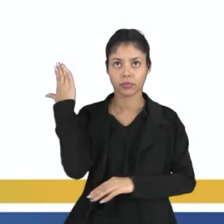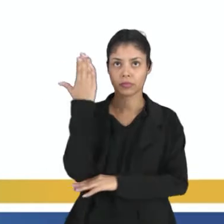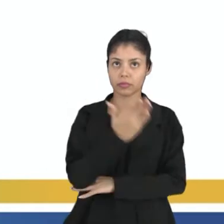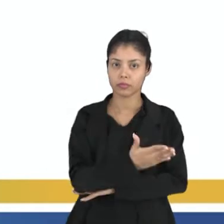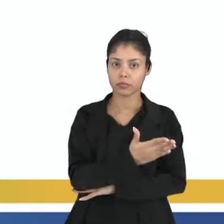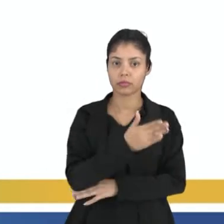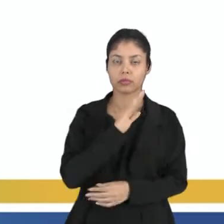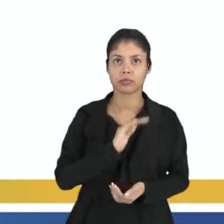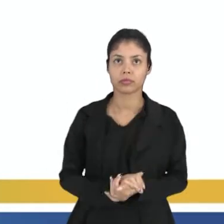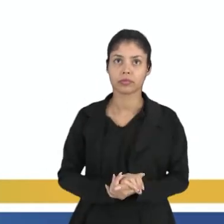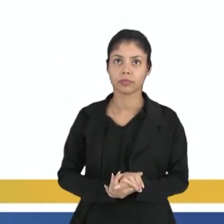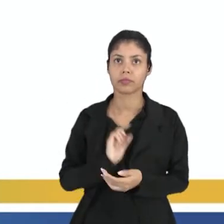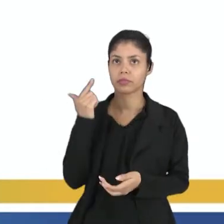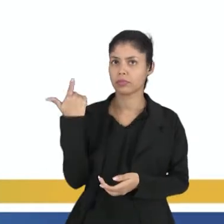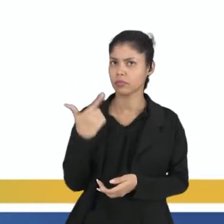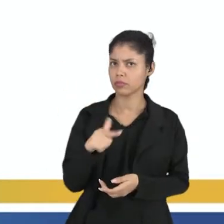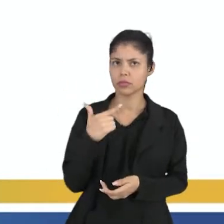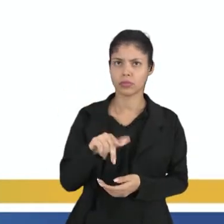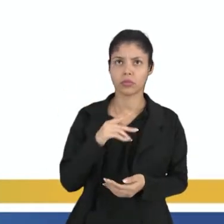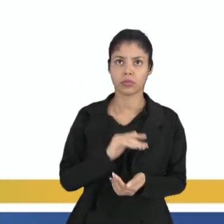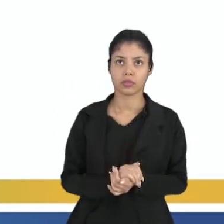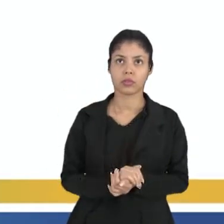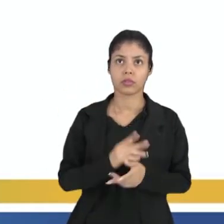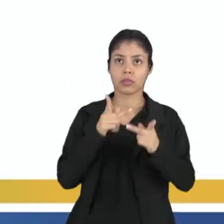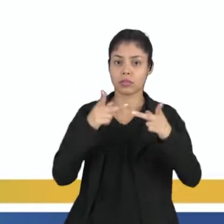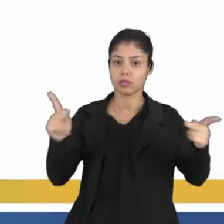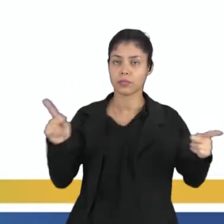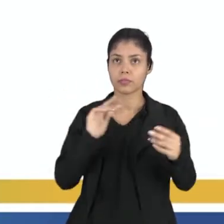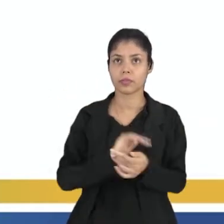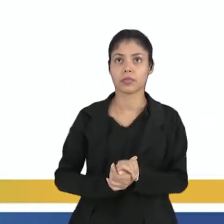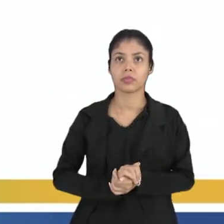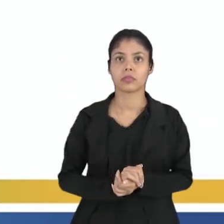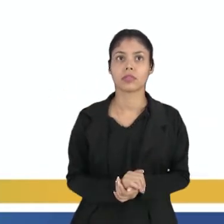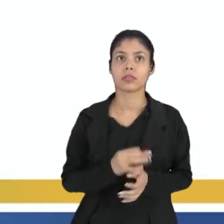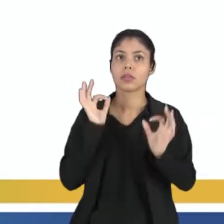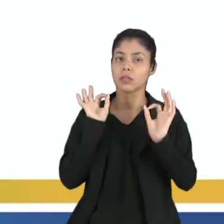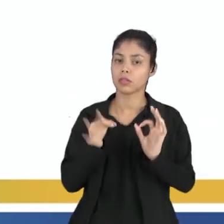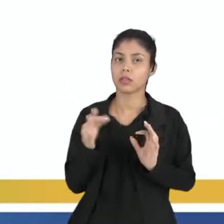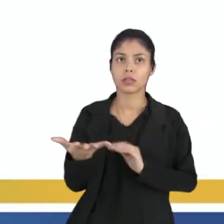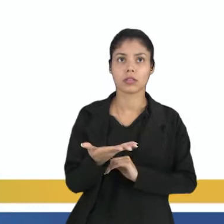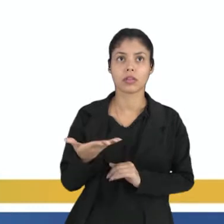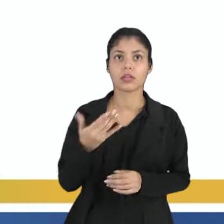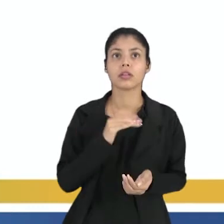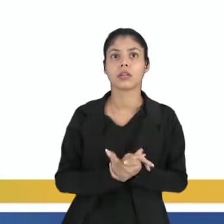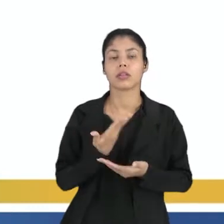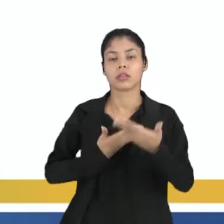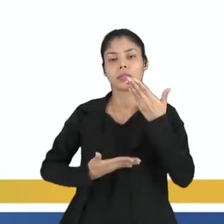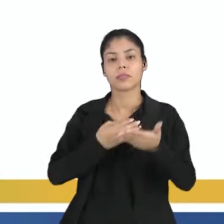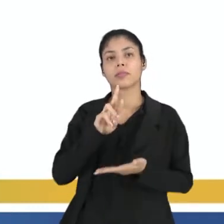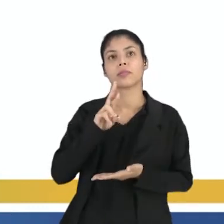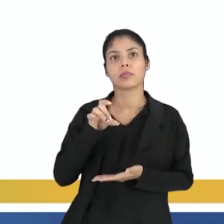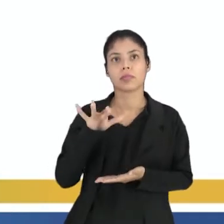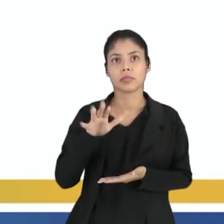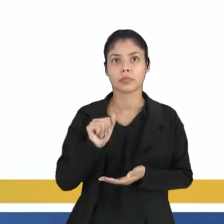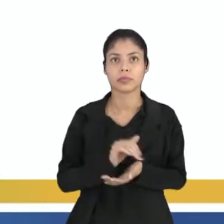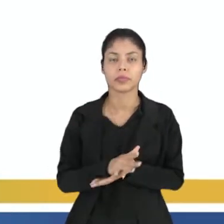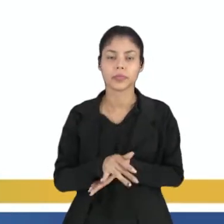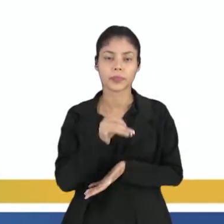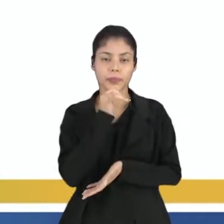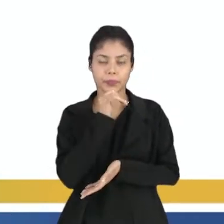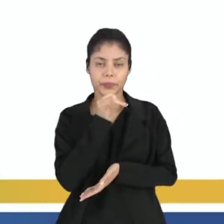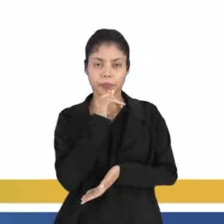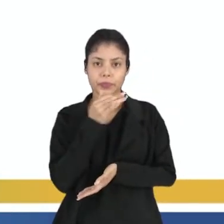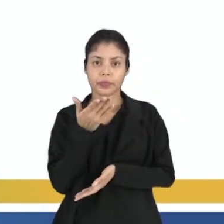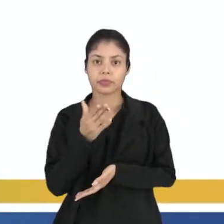por objetos diretos e não exigem preposição para o correto estabelecimento da relação de